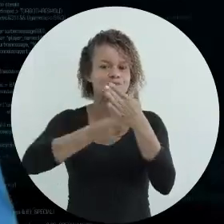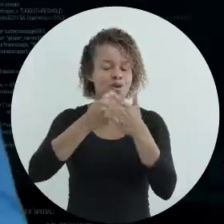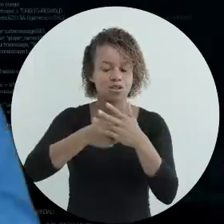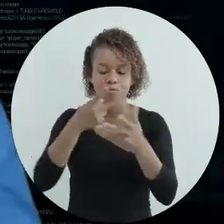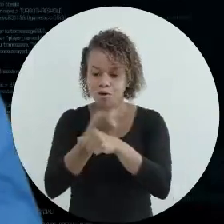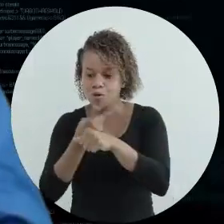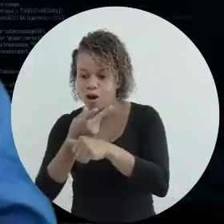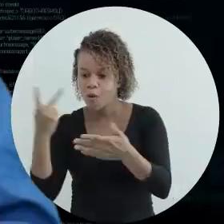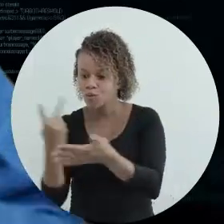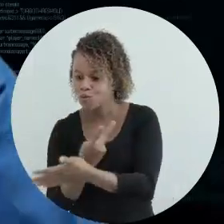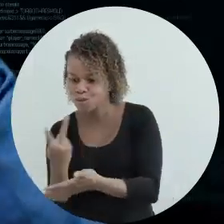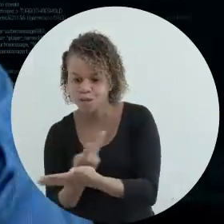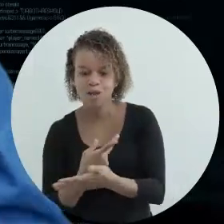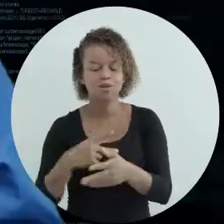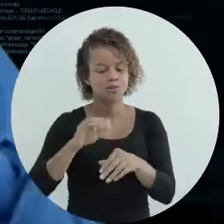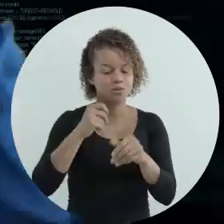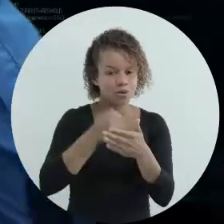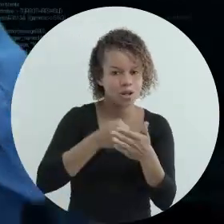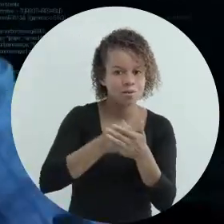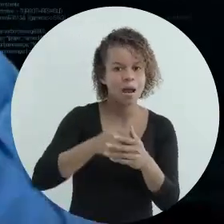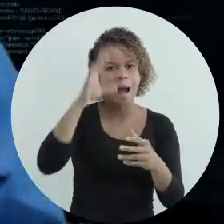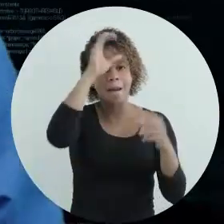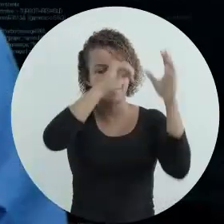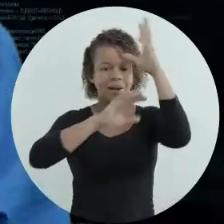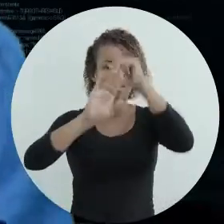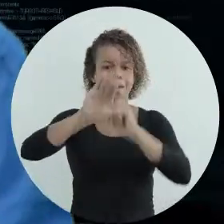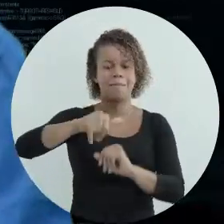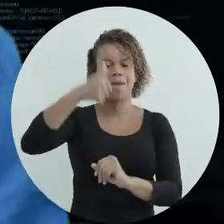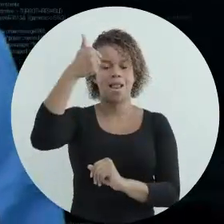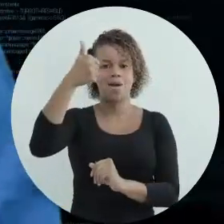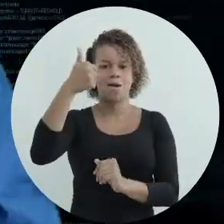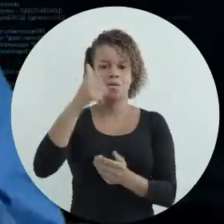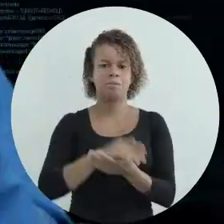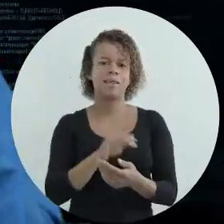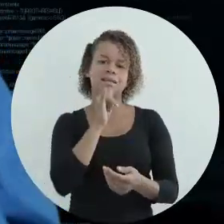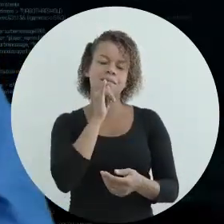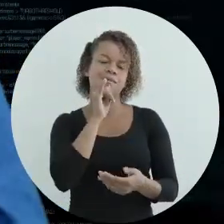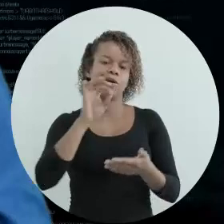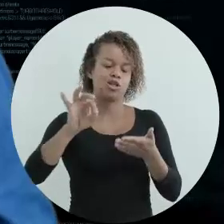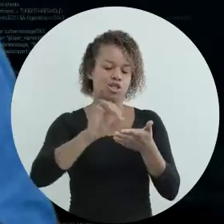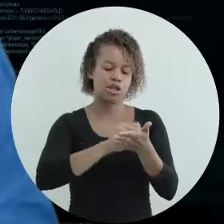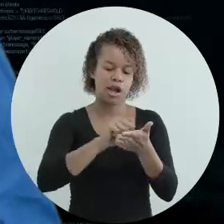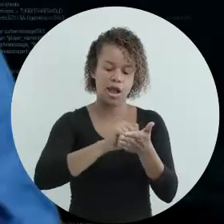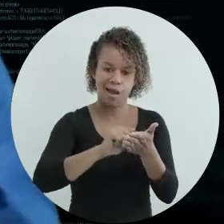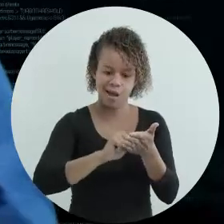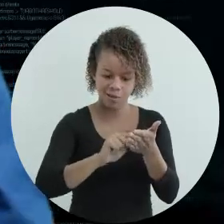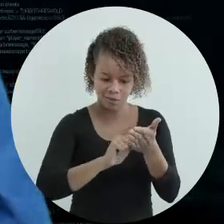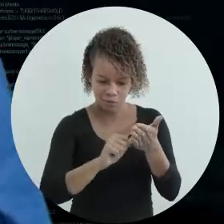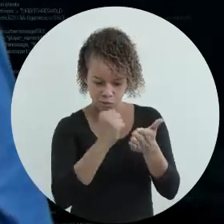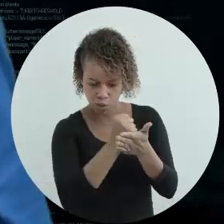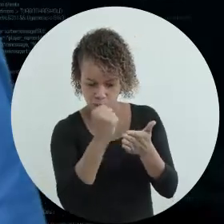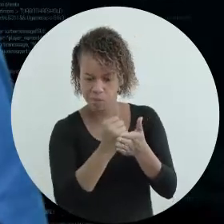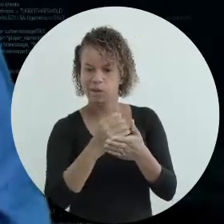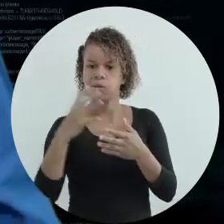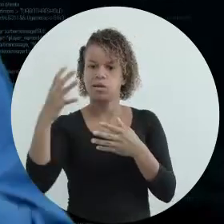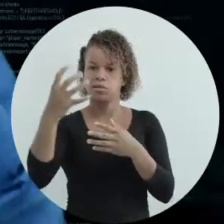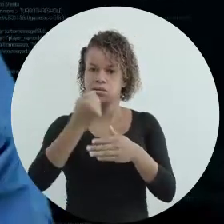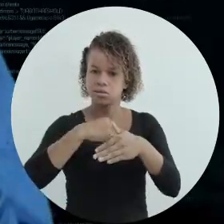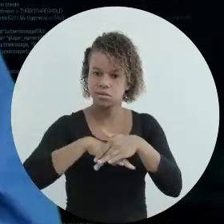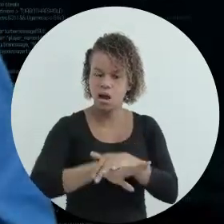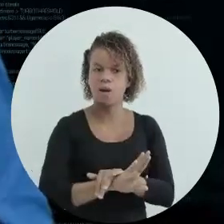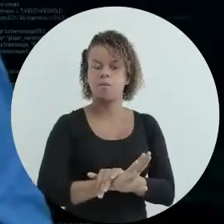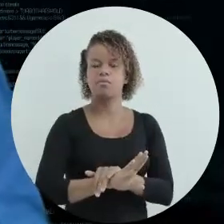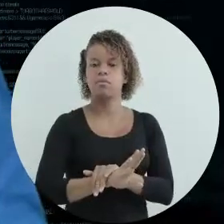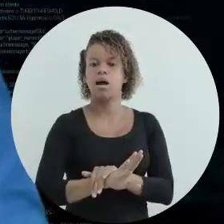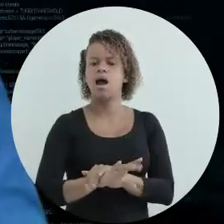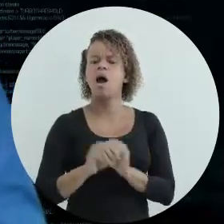aprender melhor. E uma vez que você escreve o documento no bloco de notas, salva ele, onde é que você testa? Como